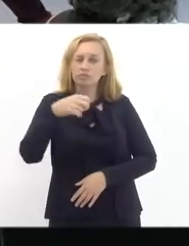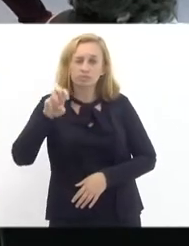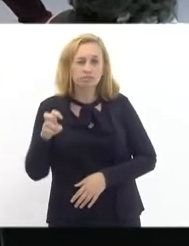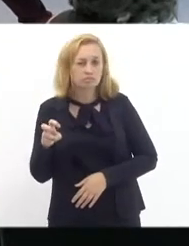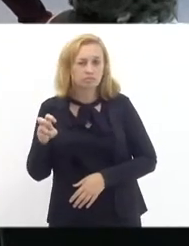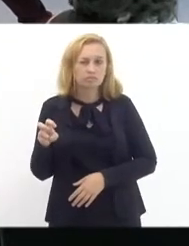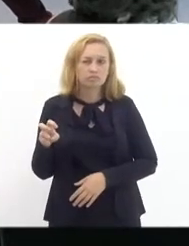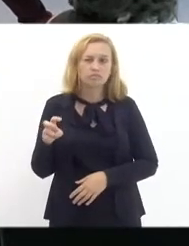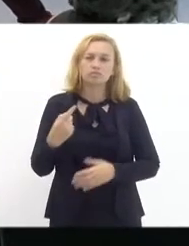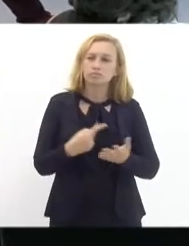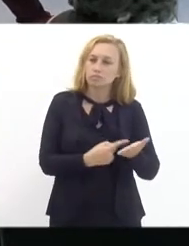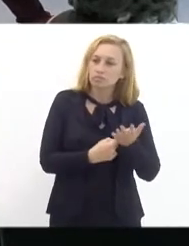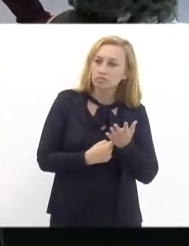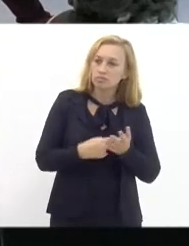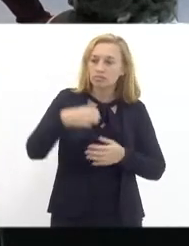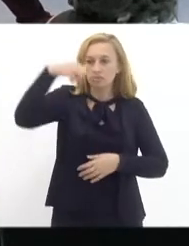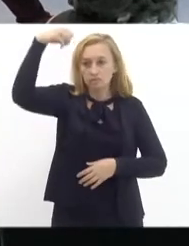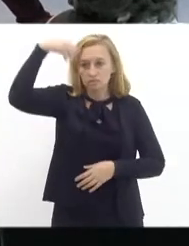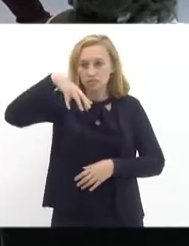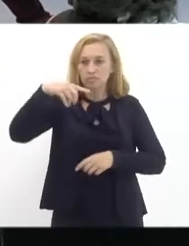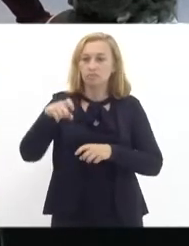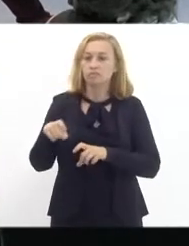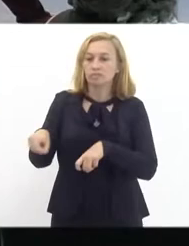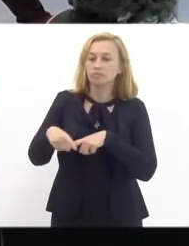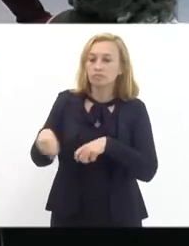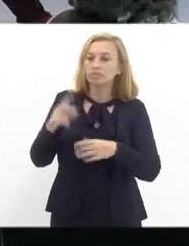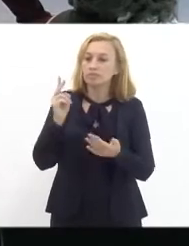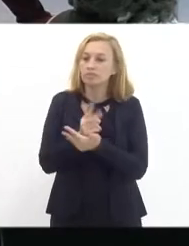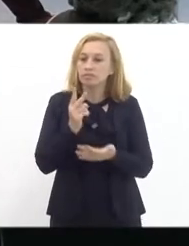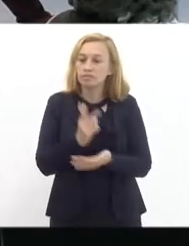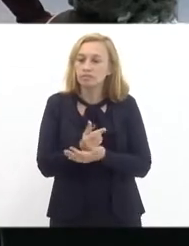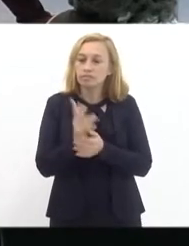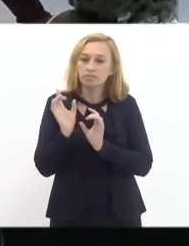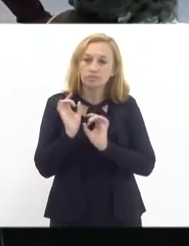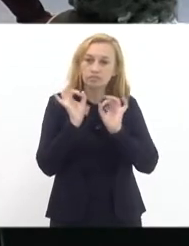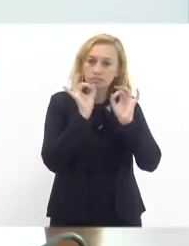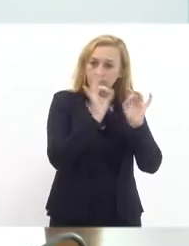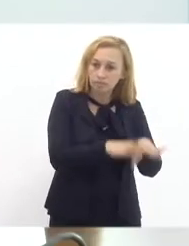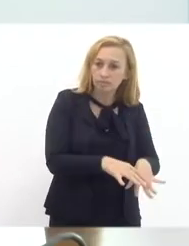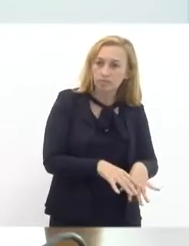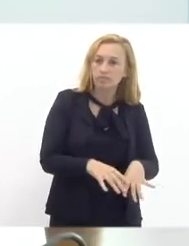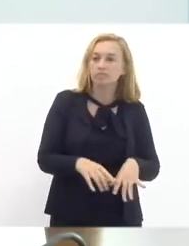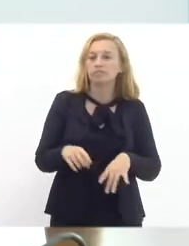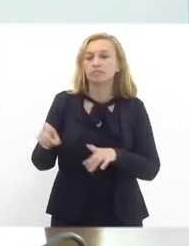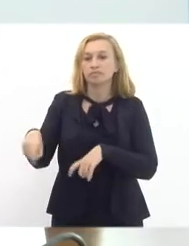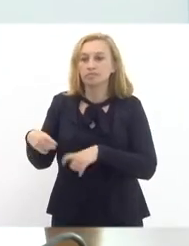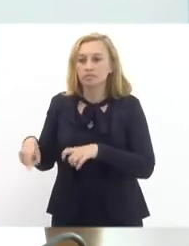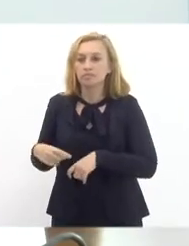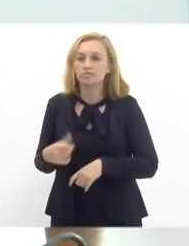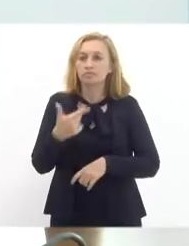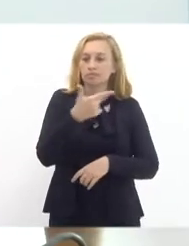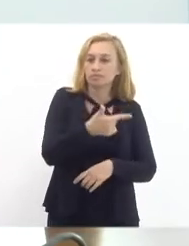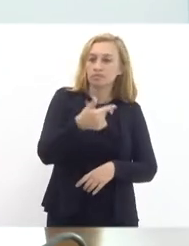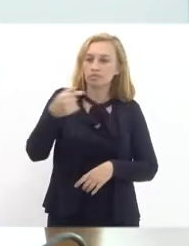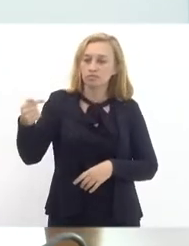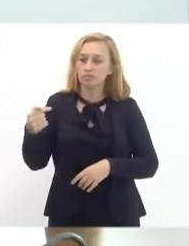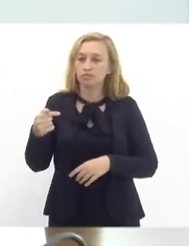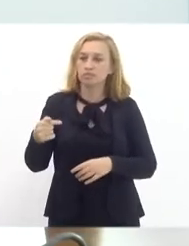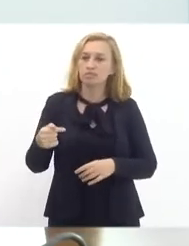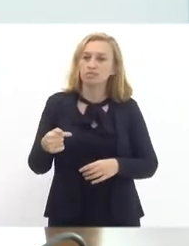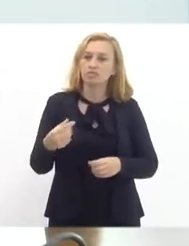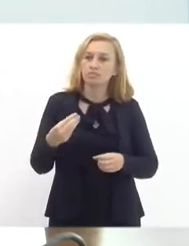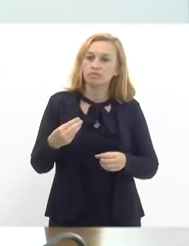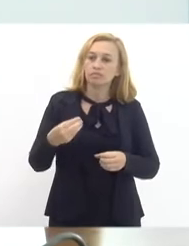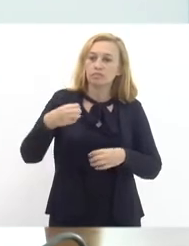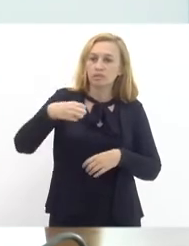2015 contribuiu para a iluminação da fazenda mesmo, quando a fazenda estava abandonada, depois em 2017 levou alunos da rede municipal